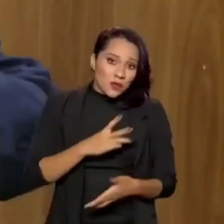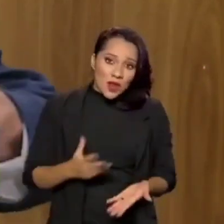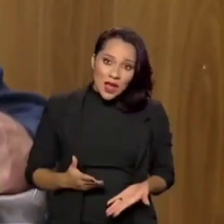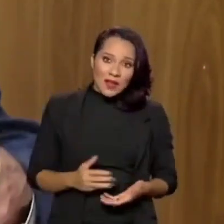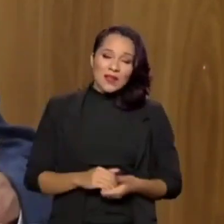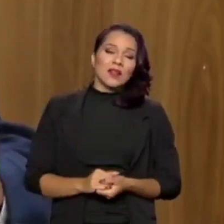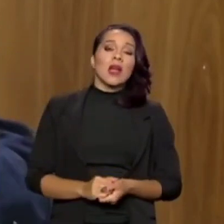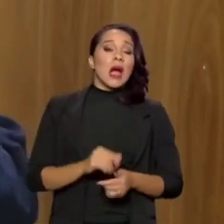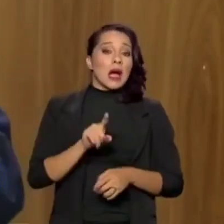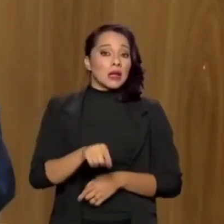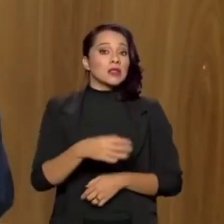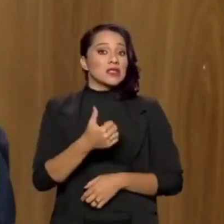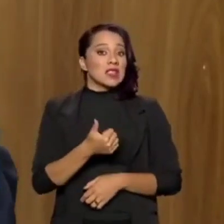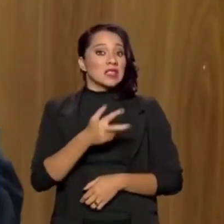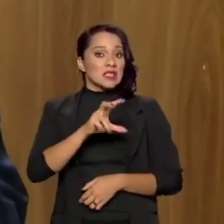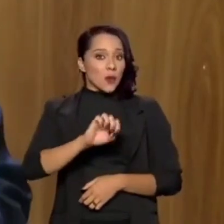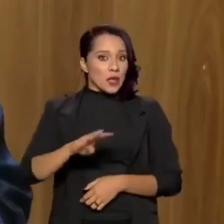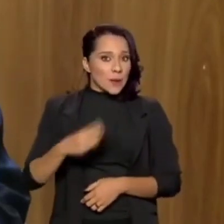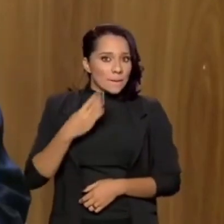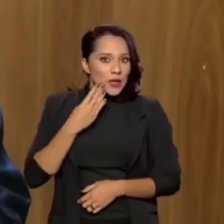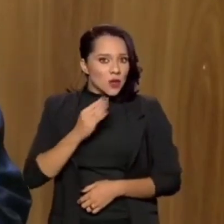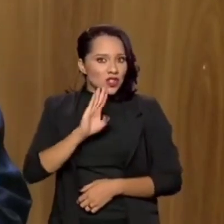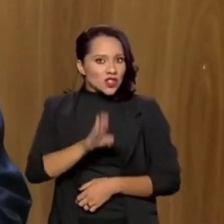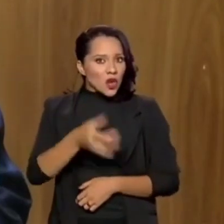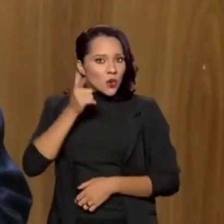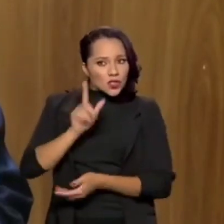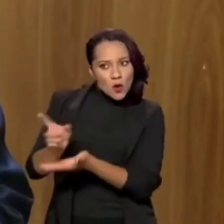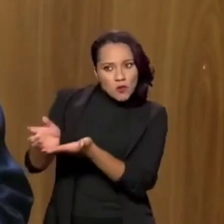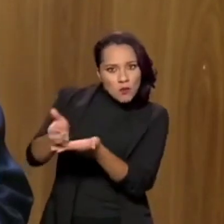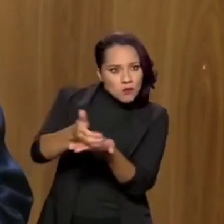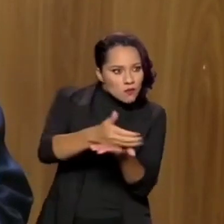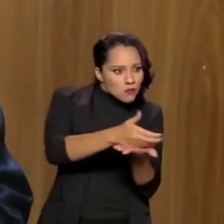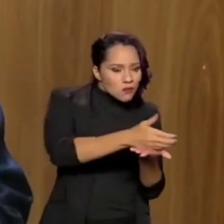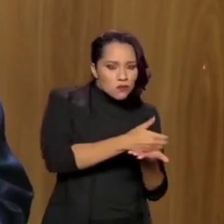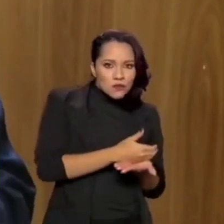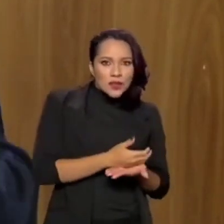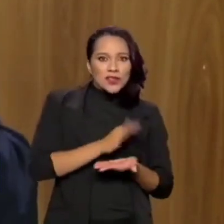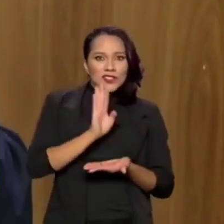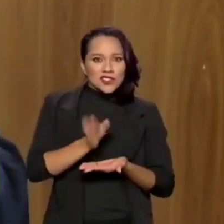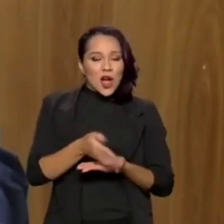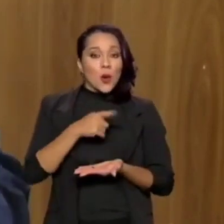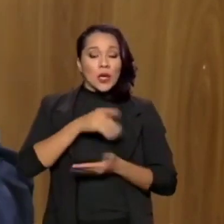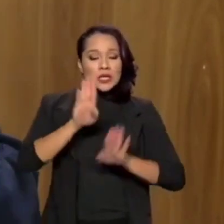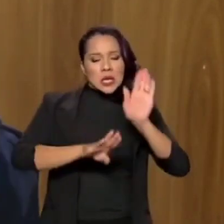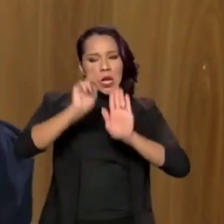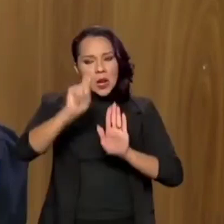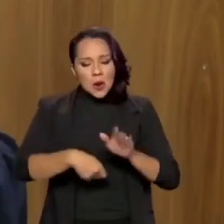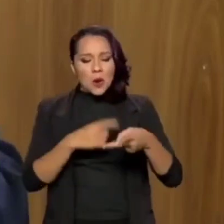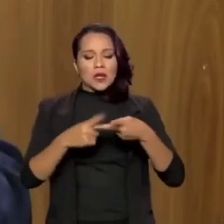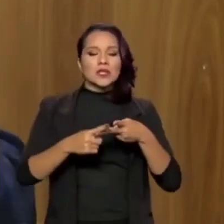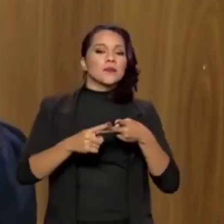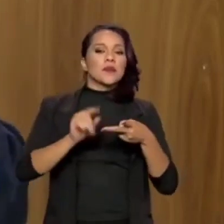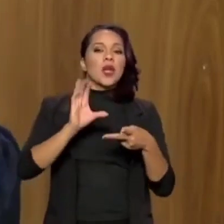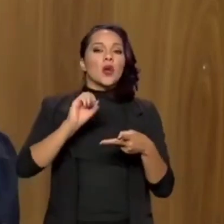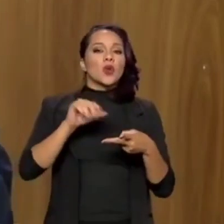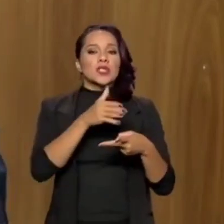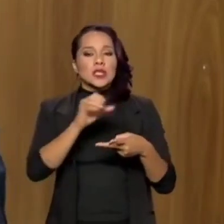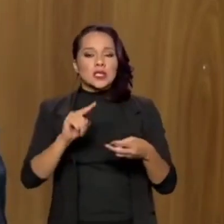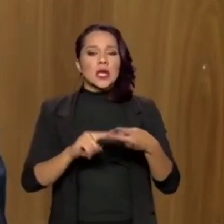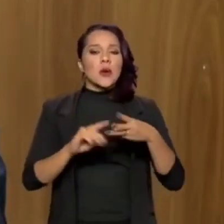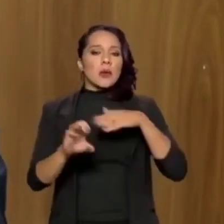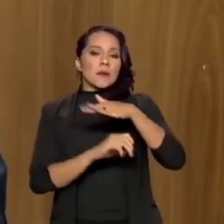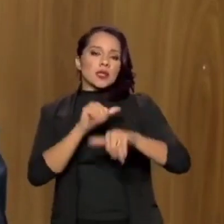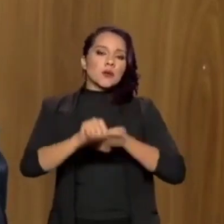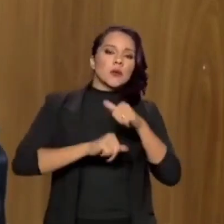além desses 150 bilhões que nós já arrecadamos com esses leilões, essas concessões, essas